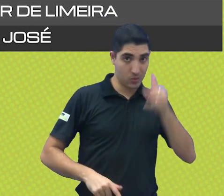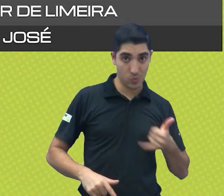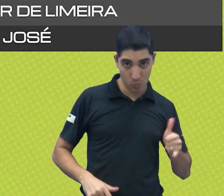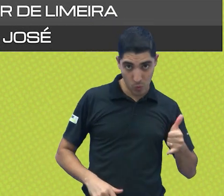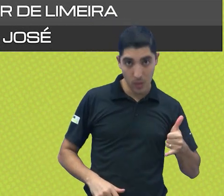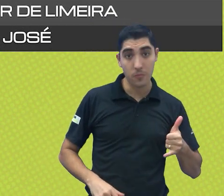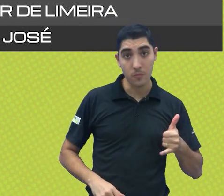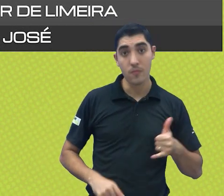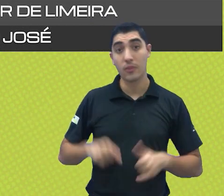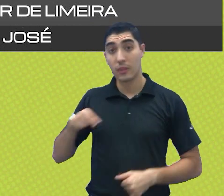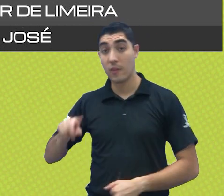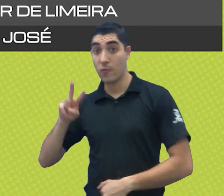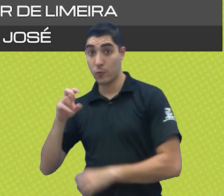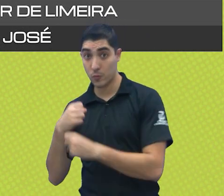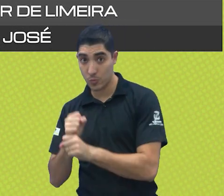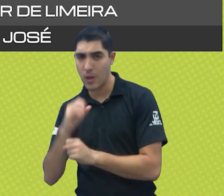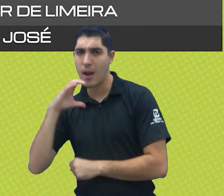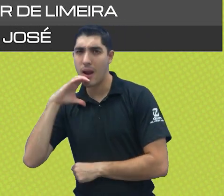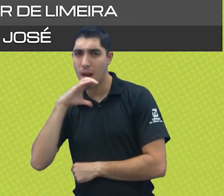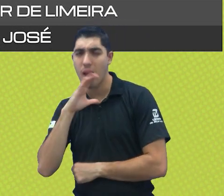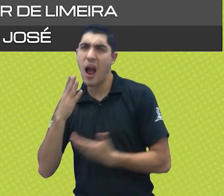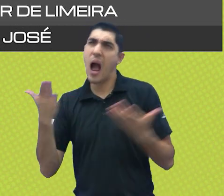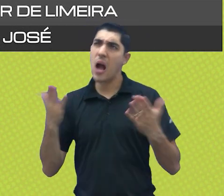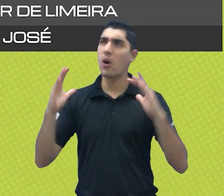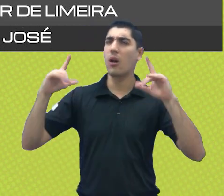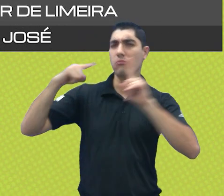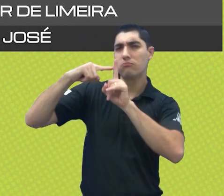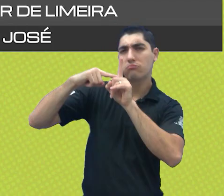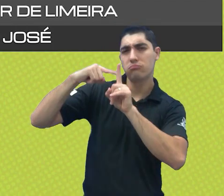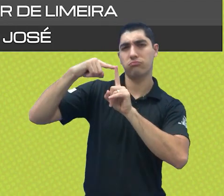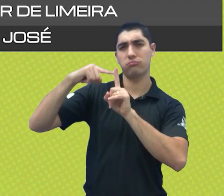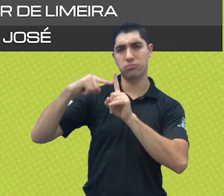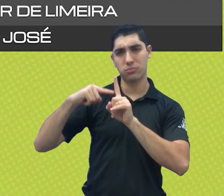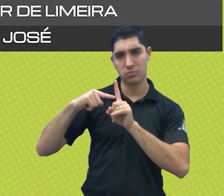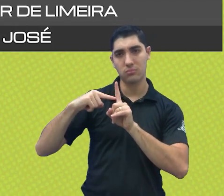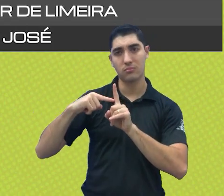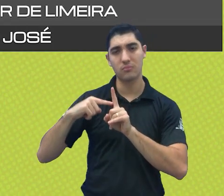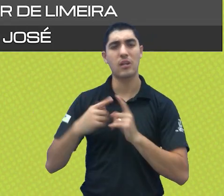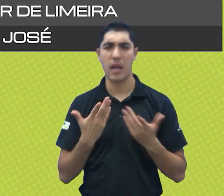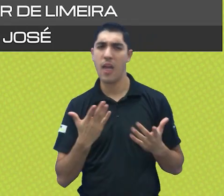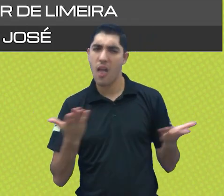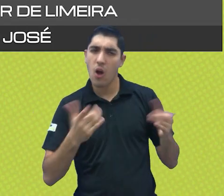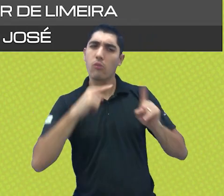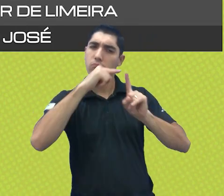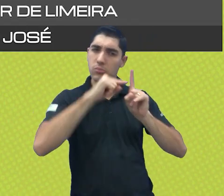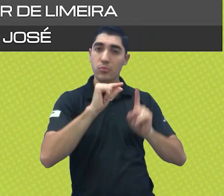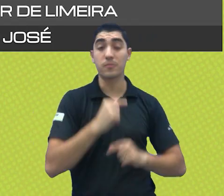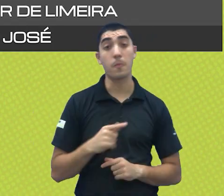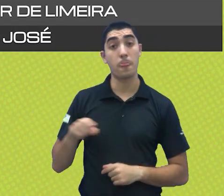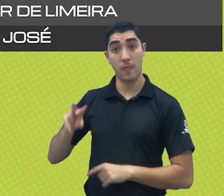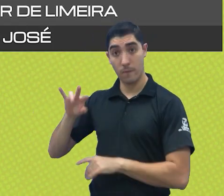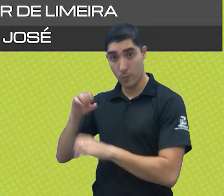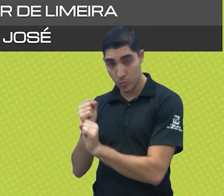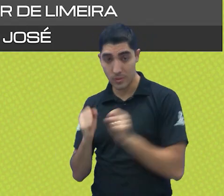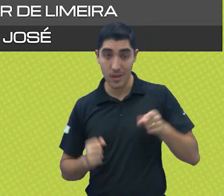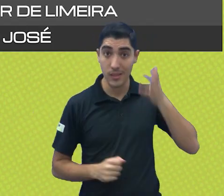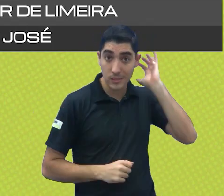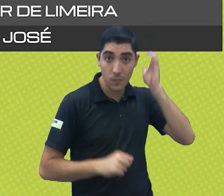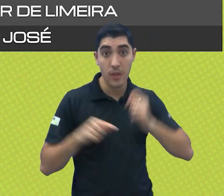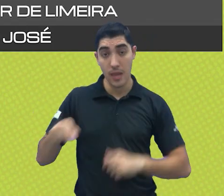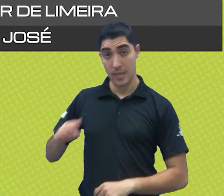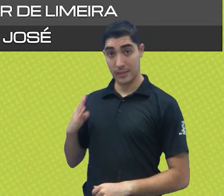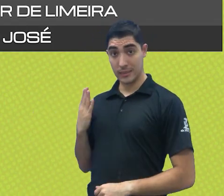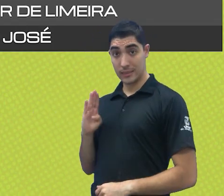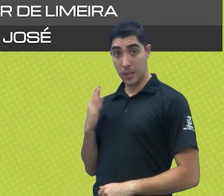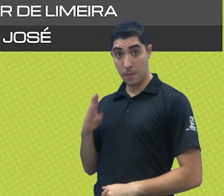lá em Votuporanguense, 7h30. Apesar que deu uma amenizada no calor, à noite, né? Também, né? É, vai dar uma amenizada. Votuporanguense e Santo André, São Bento, que pelo menos